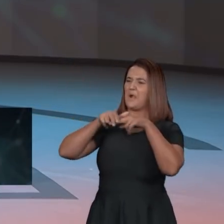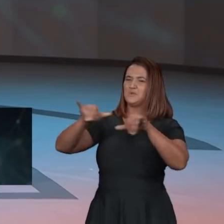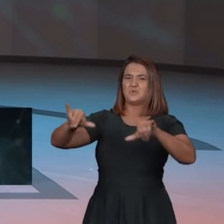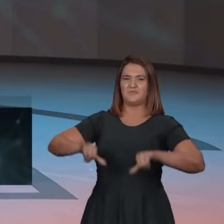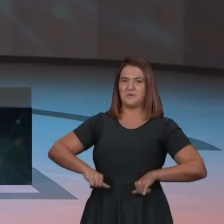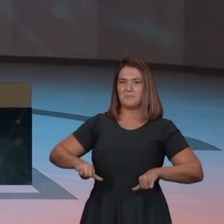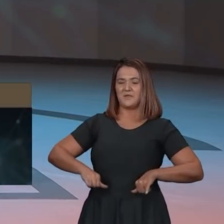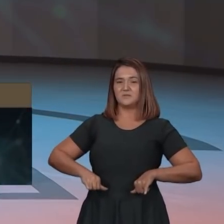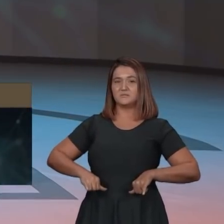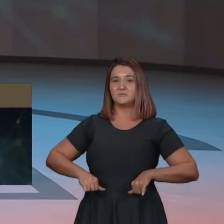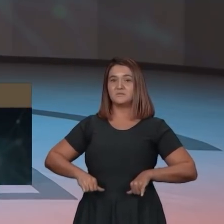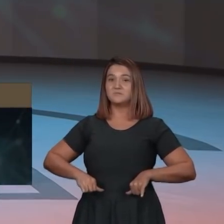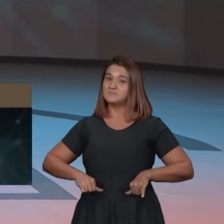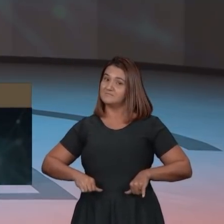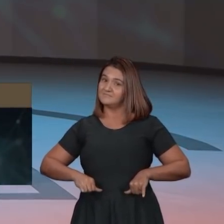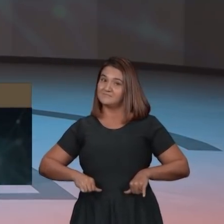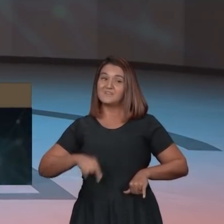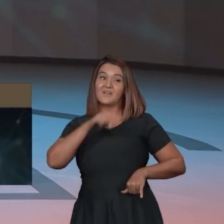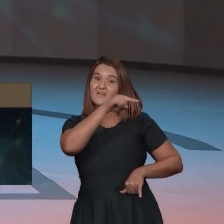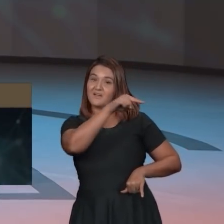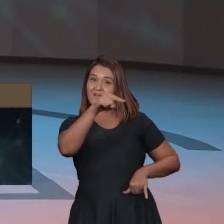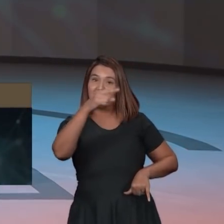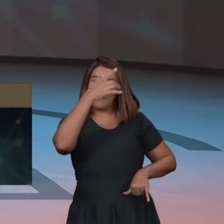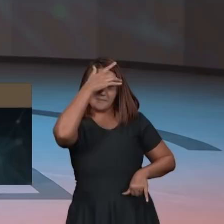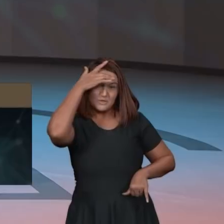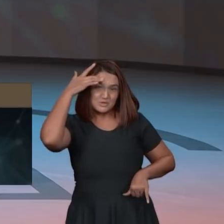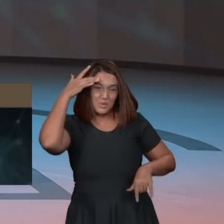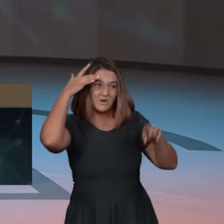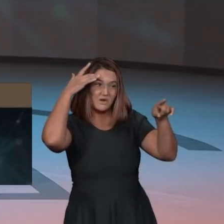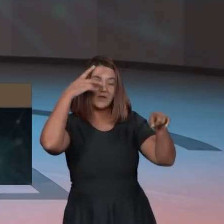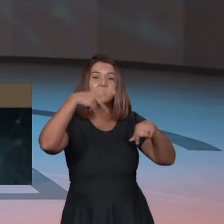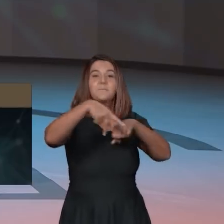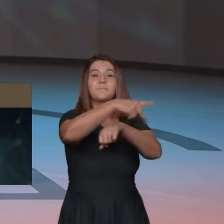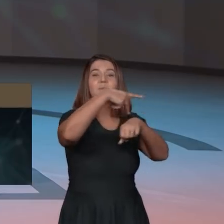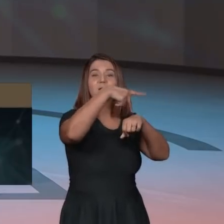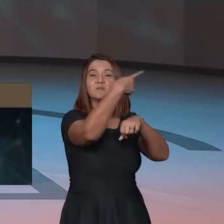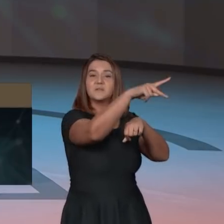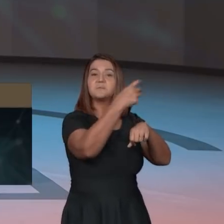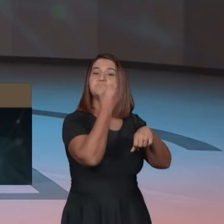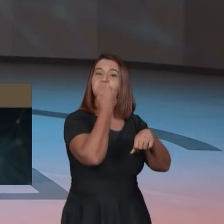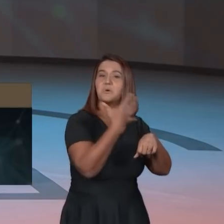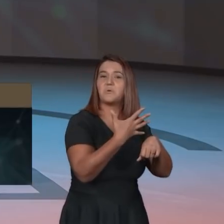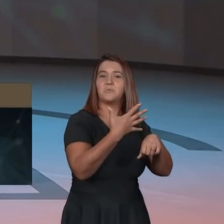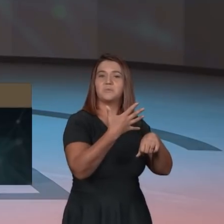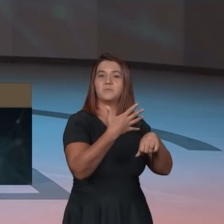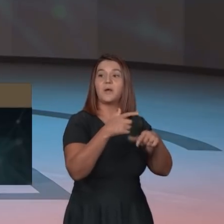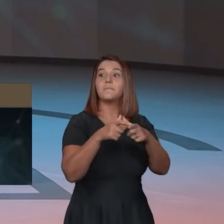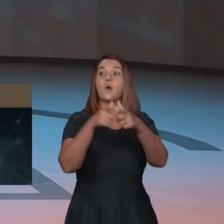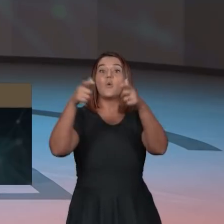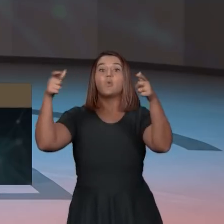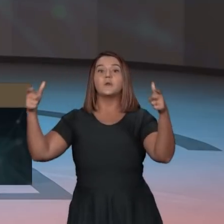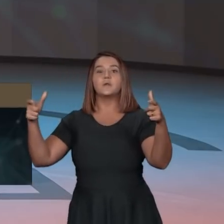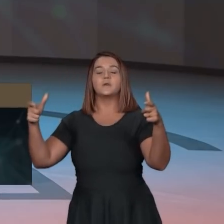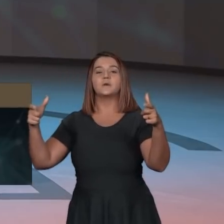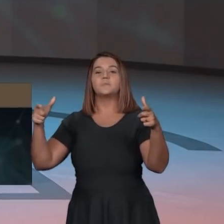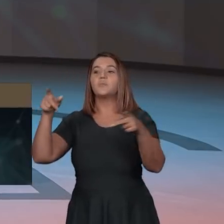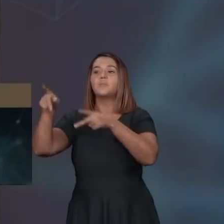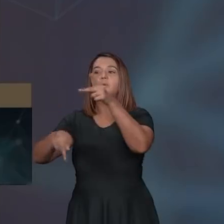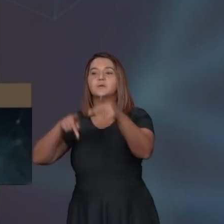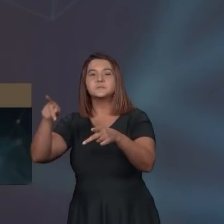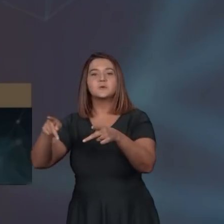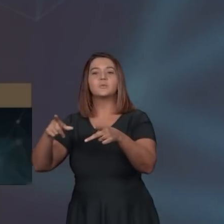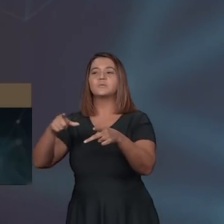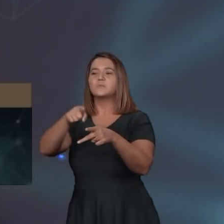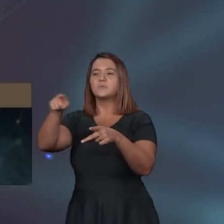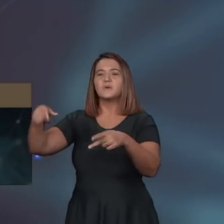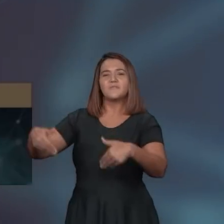nos países que mais sofrem com injustiça social e problemas de guerra, fome, angústia. Não.